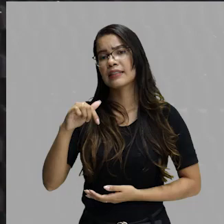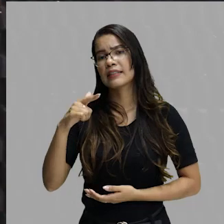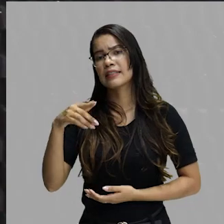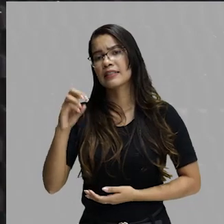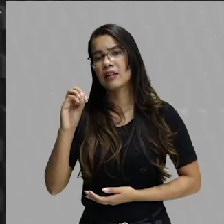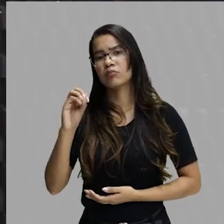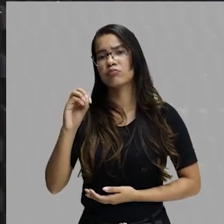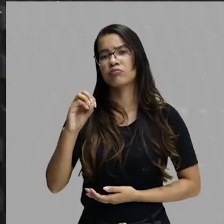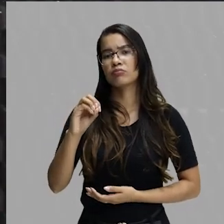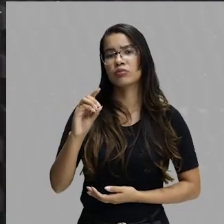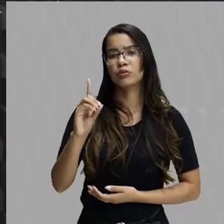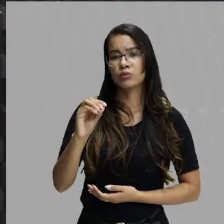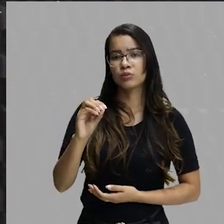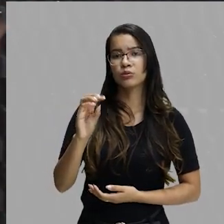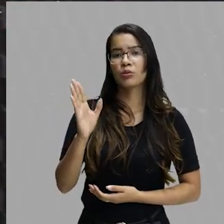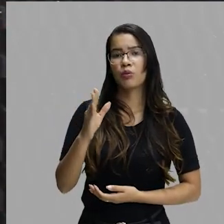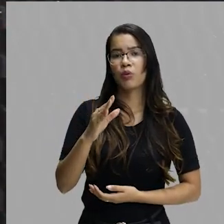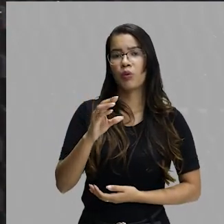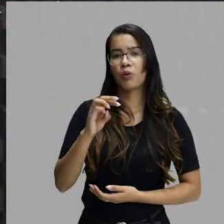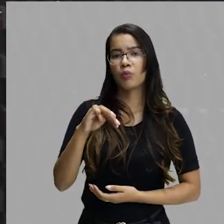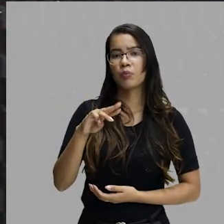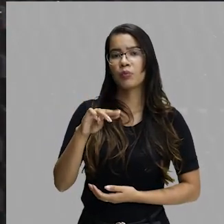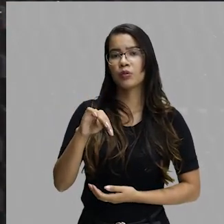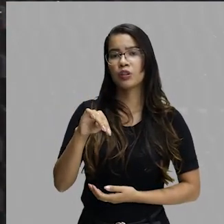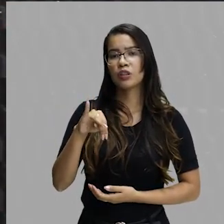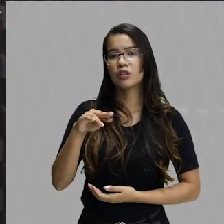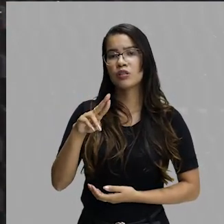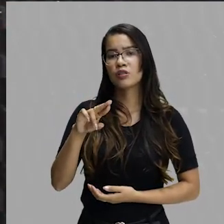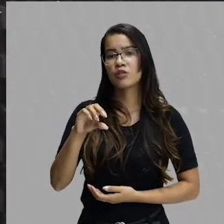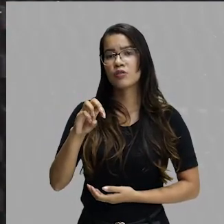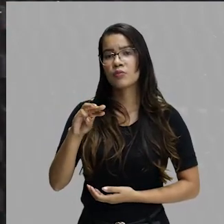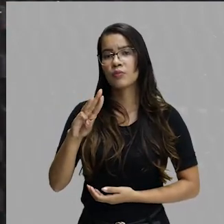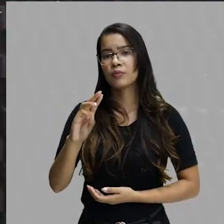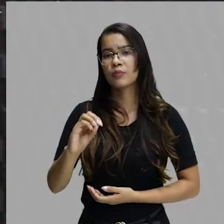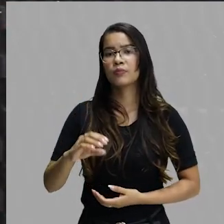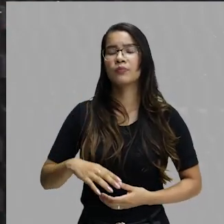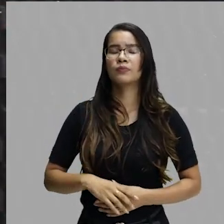esquerda vão estar presentes na Europa do período entre guerras.